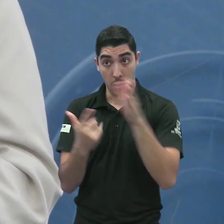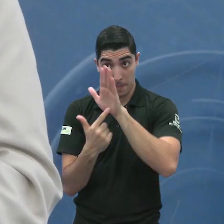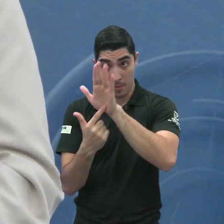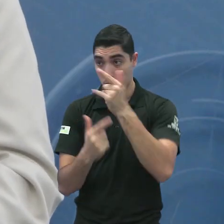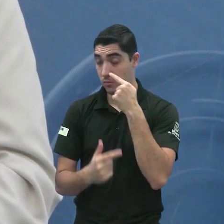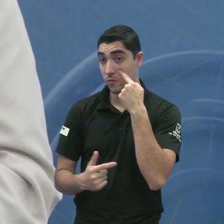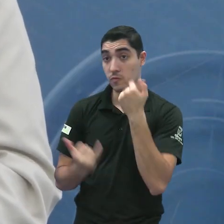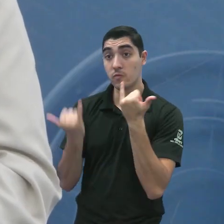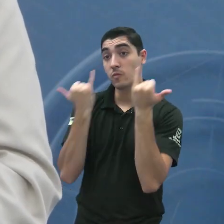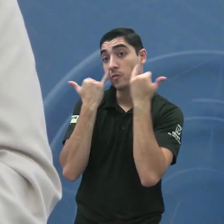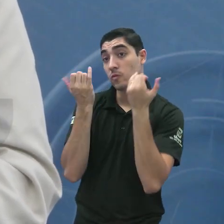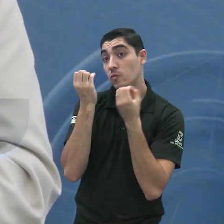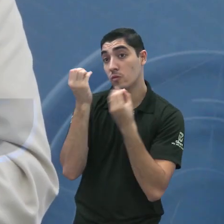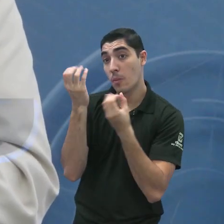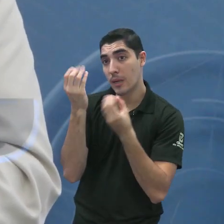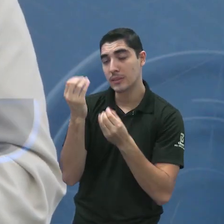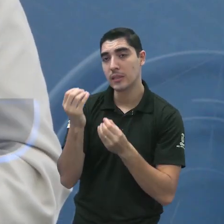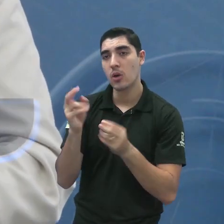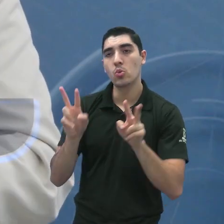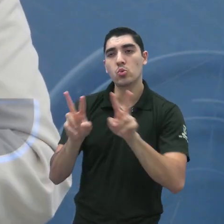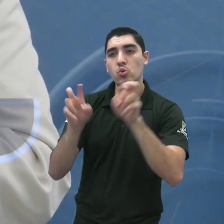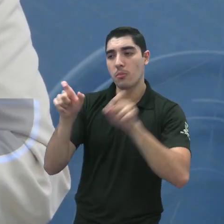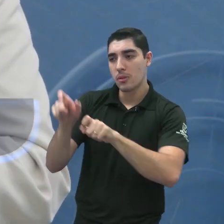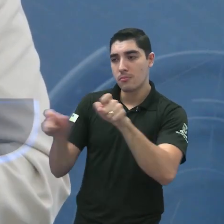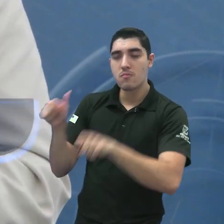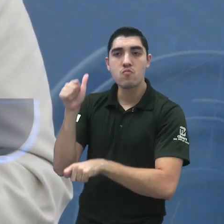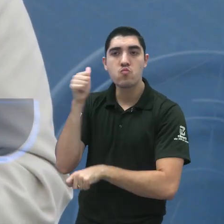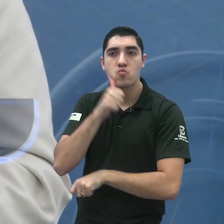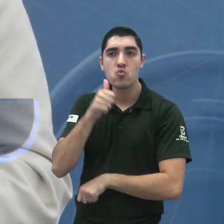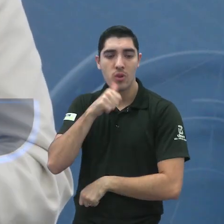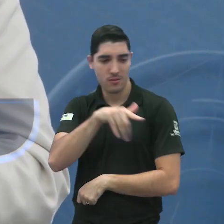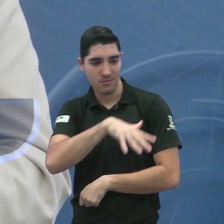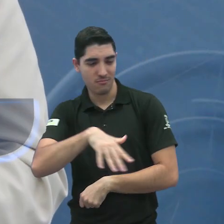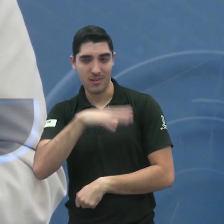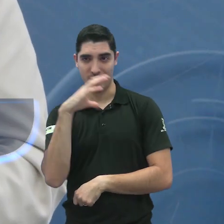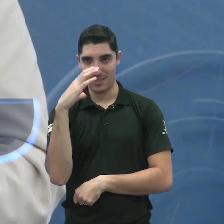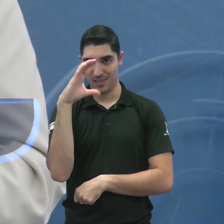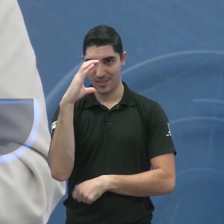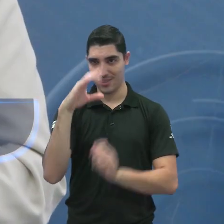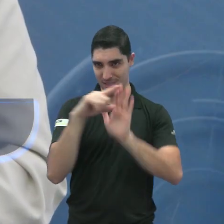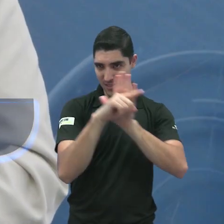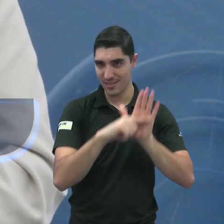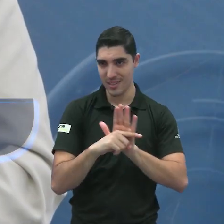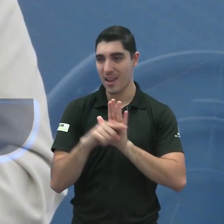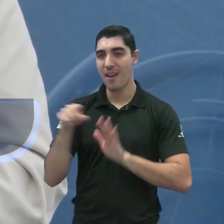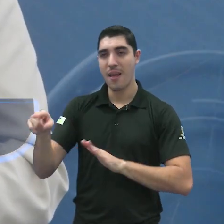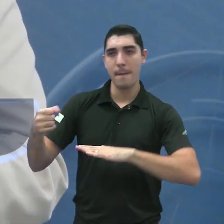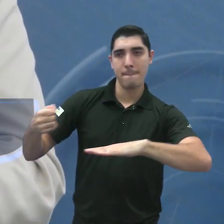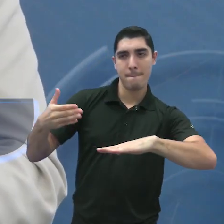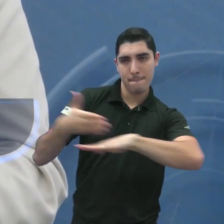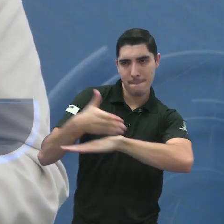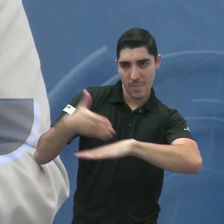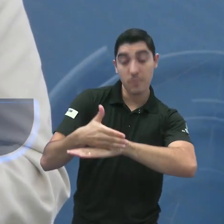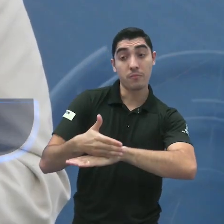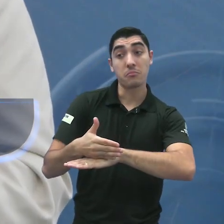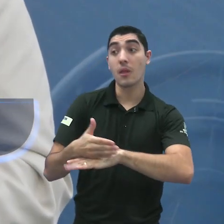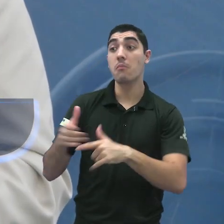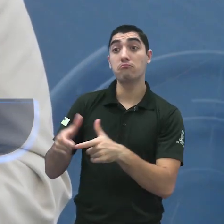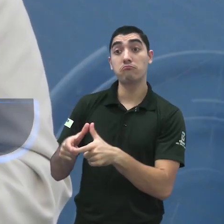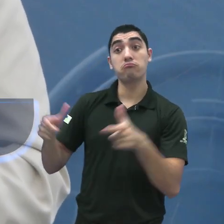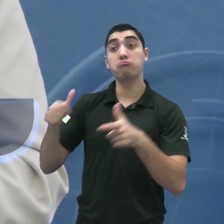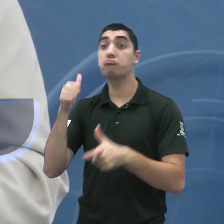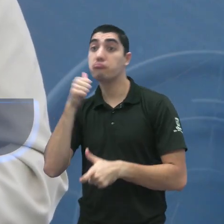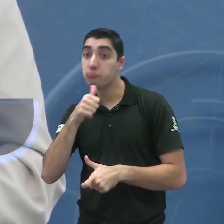uma olhada em dados sobre a participação das mulheres na ciência. A presença feminina